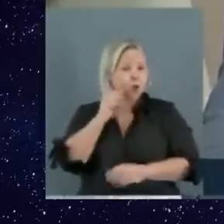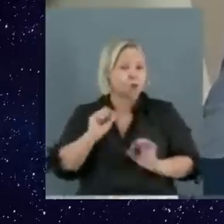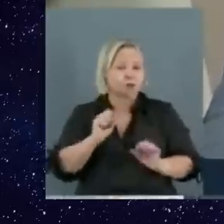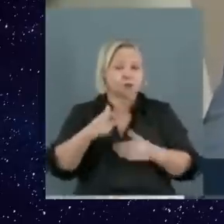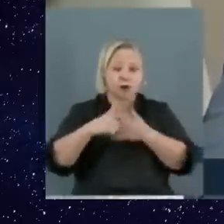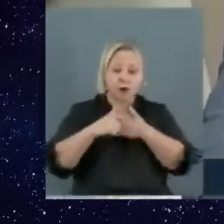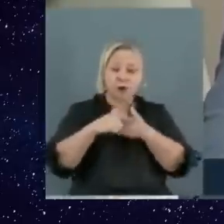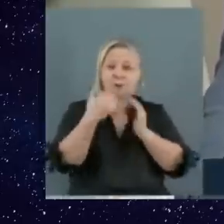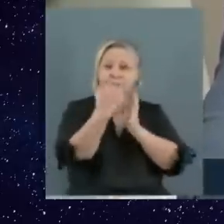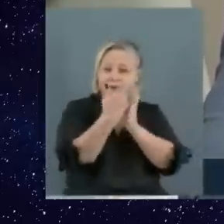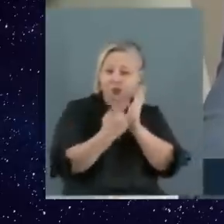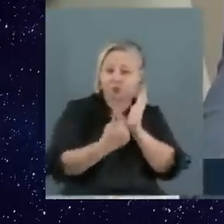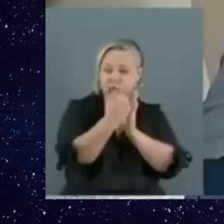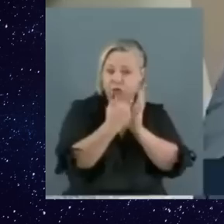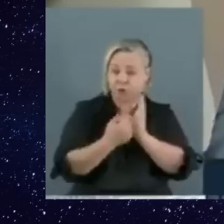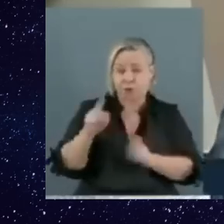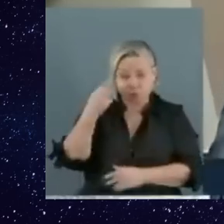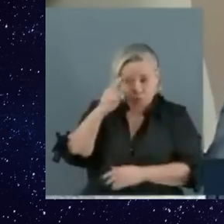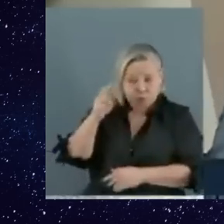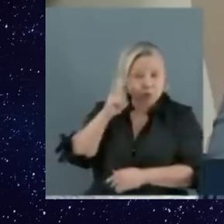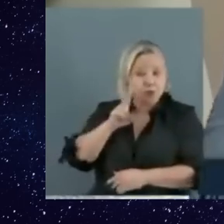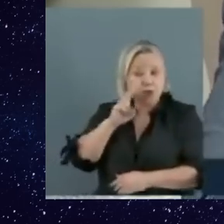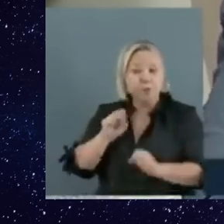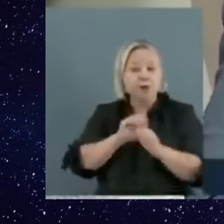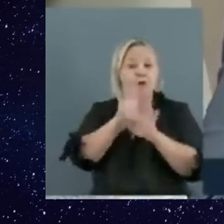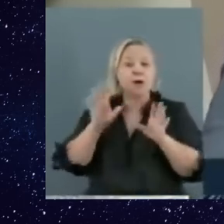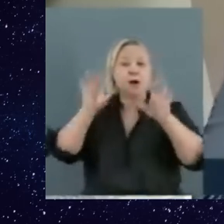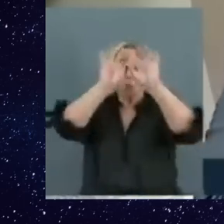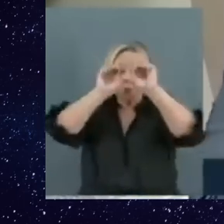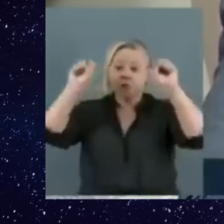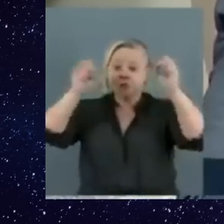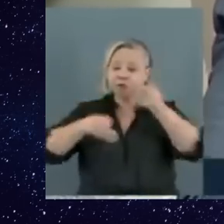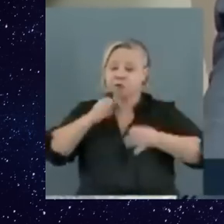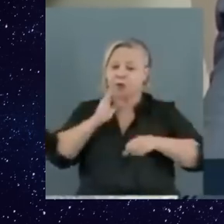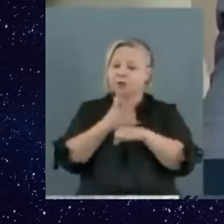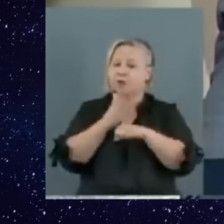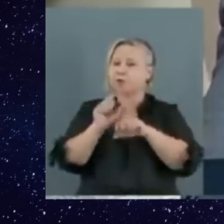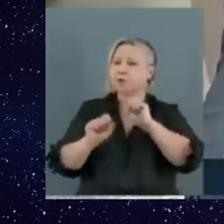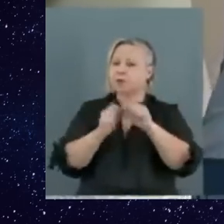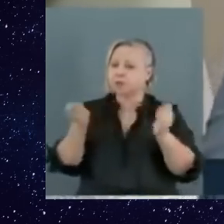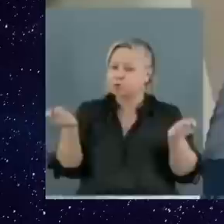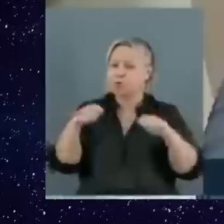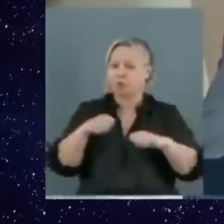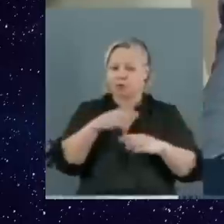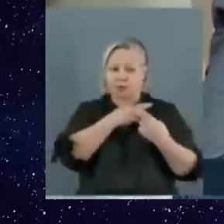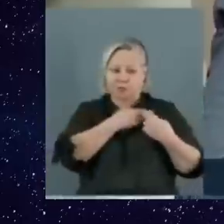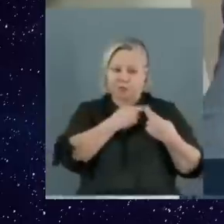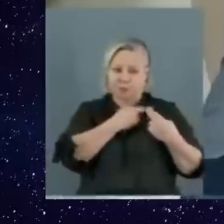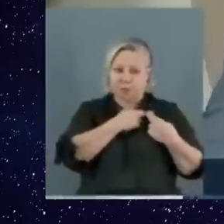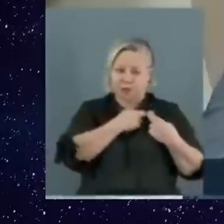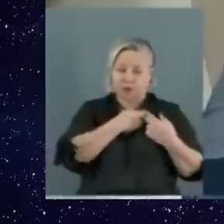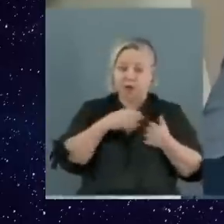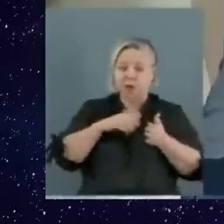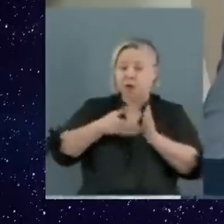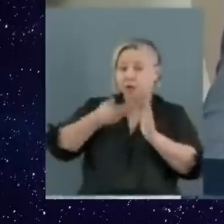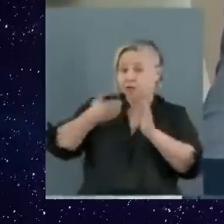lembra disso, eu acredito que o senhor lembra. E, evidentemente, o Supremo, ao julgar, exercerá as suas atribuições. Isso exclui a